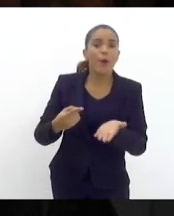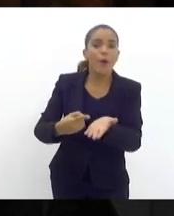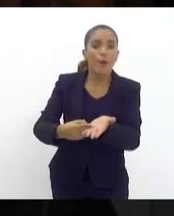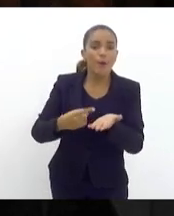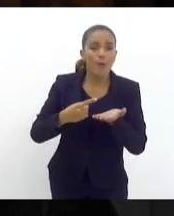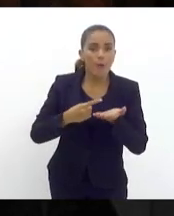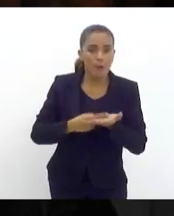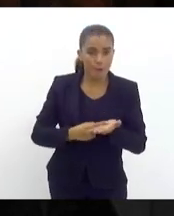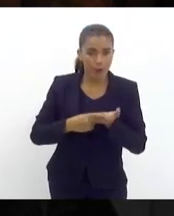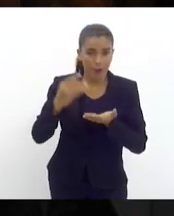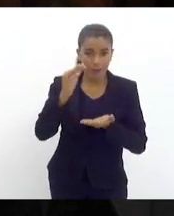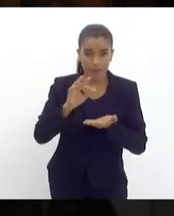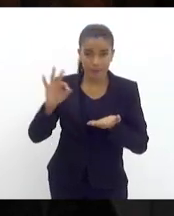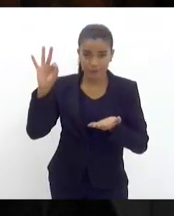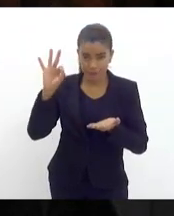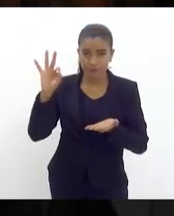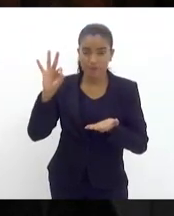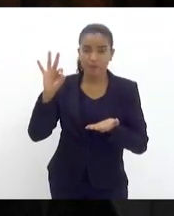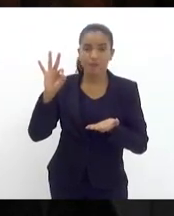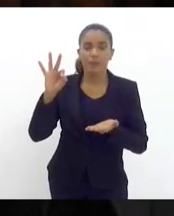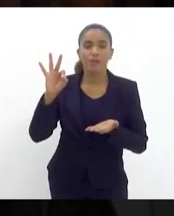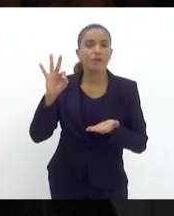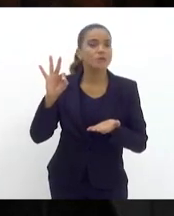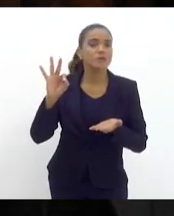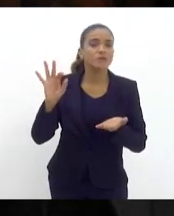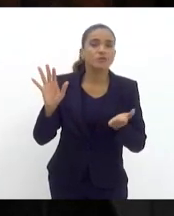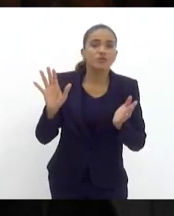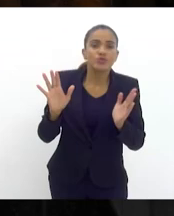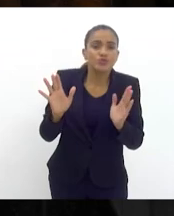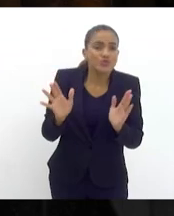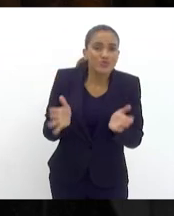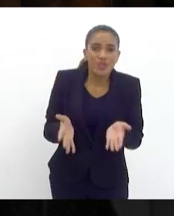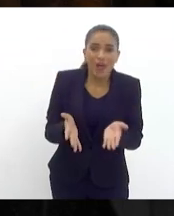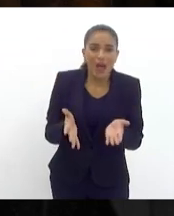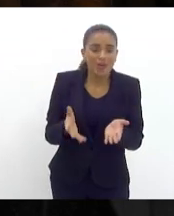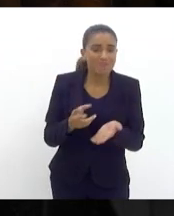federativo está estraçalhado